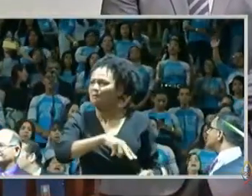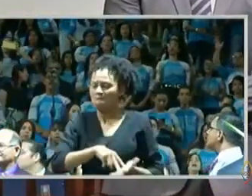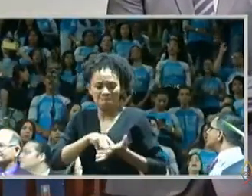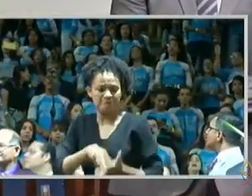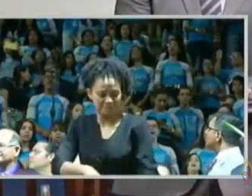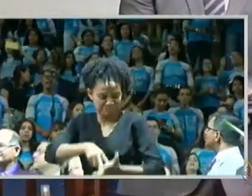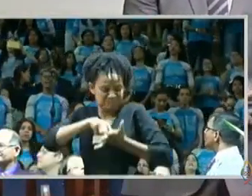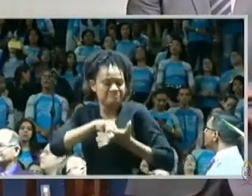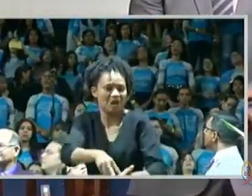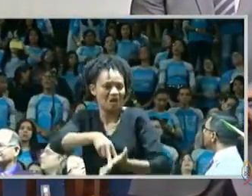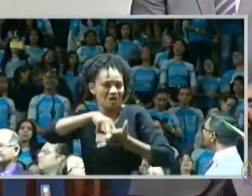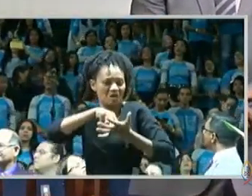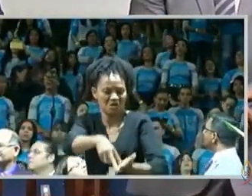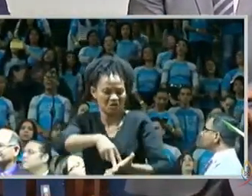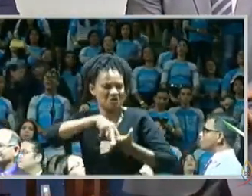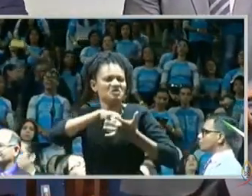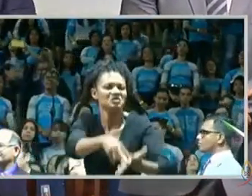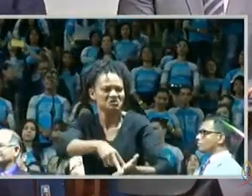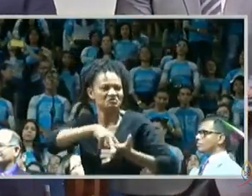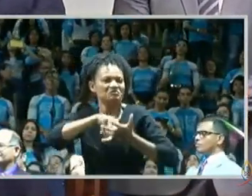permanecem.